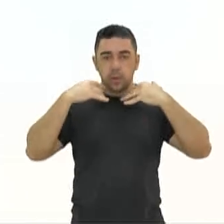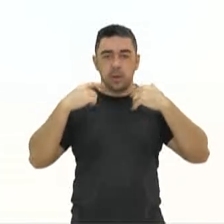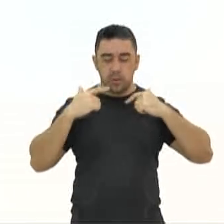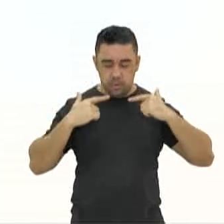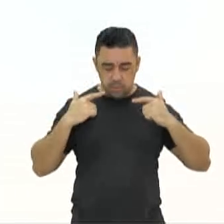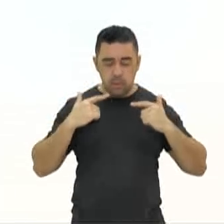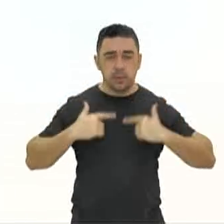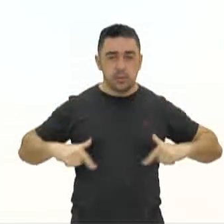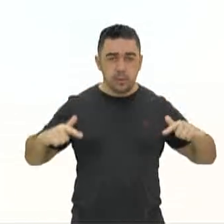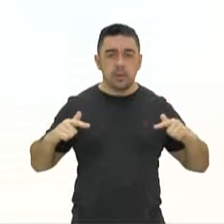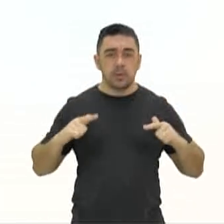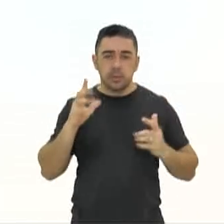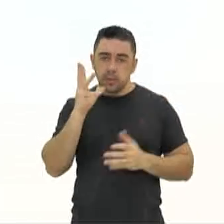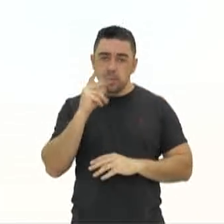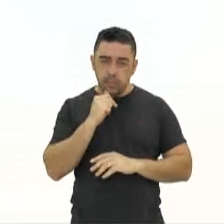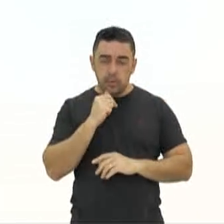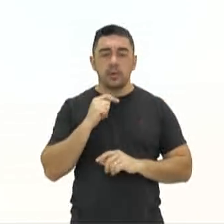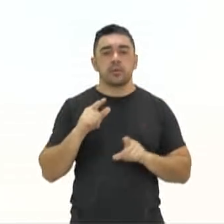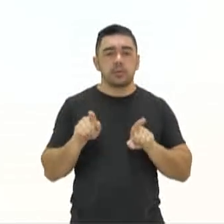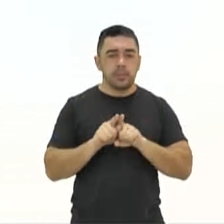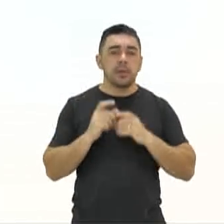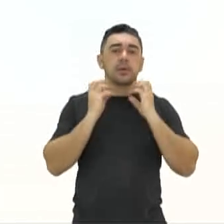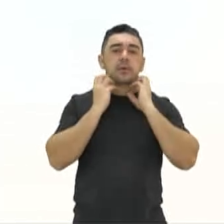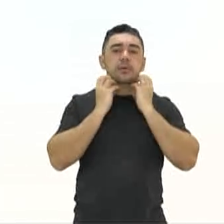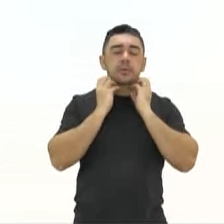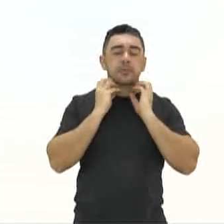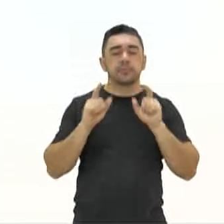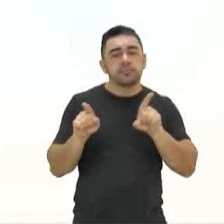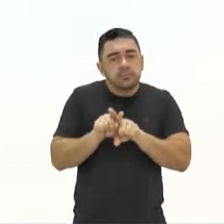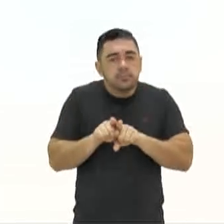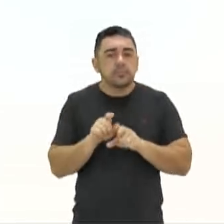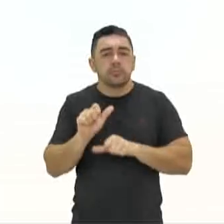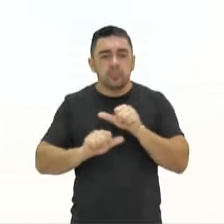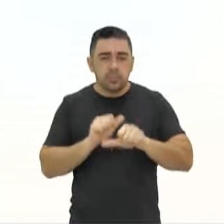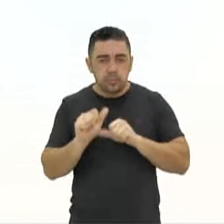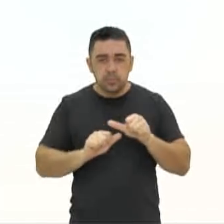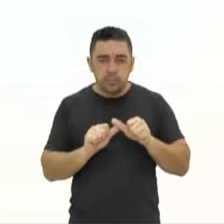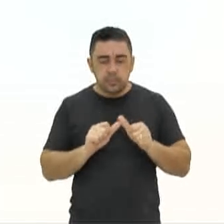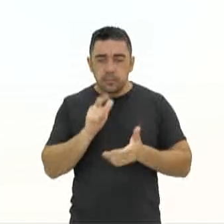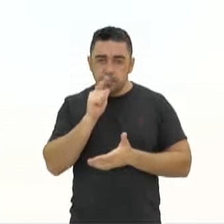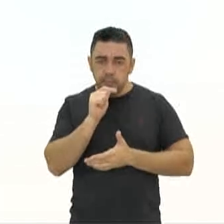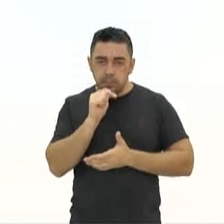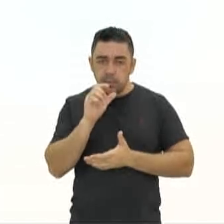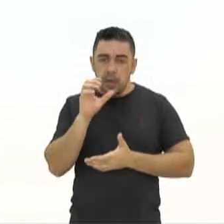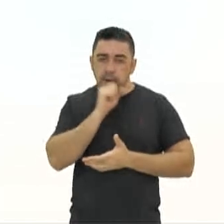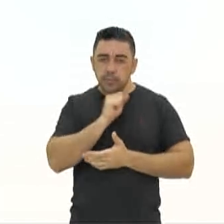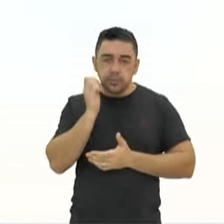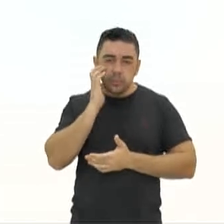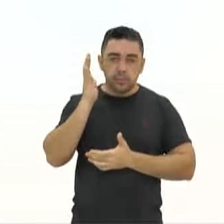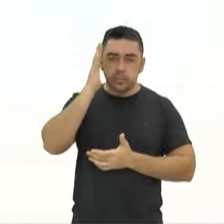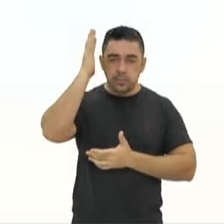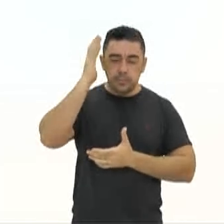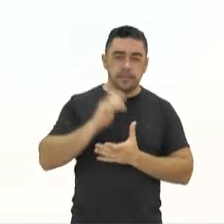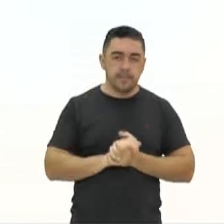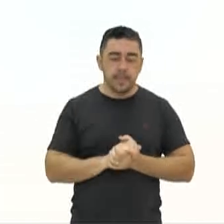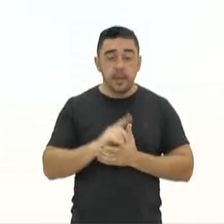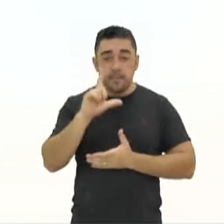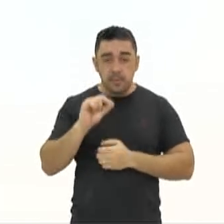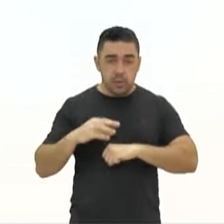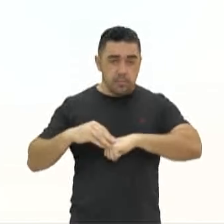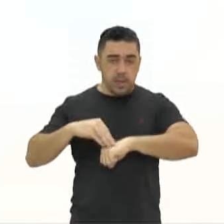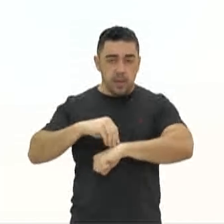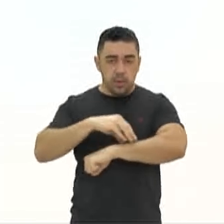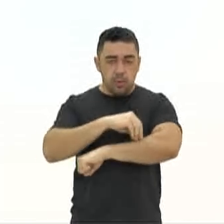e de lenta evaporação, por glândulas écrinas, suor aquoso e de rápida evaporação, a menor quantidade de pelos